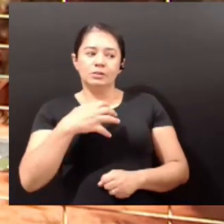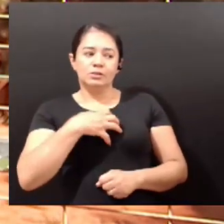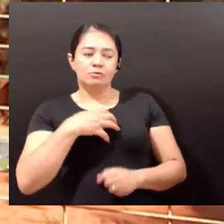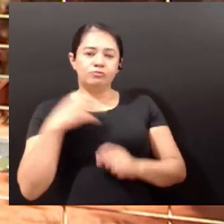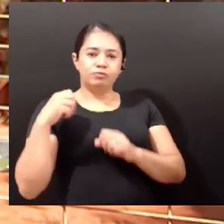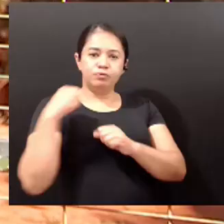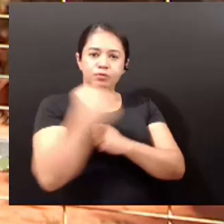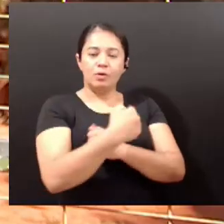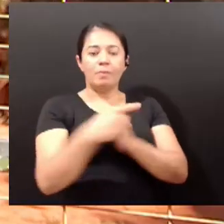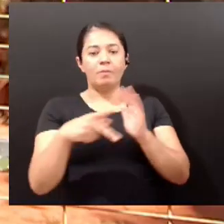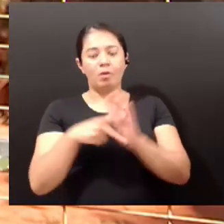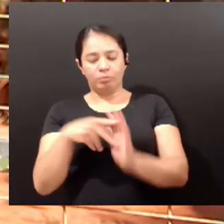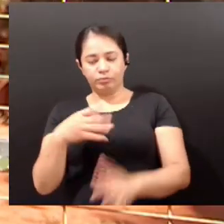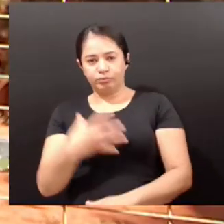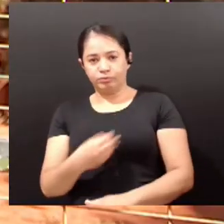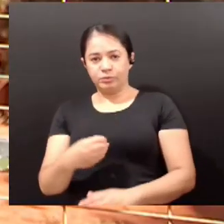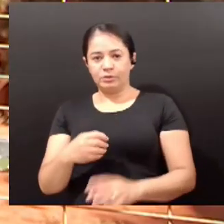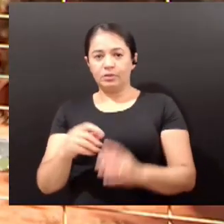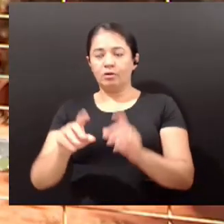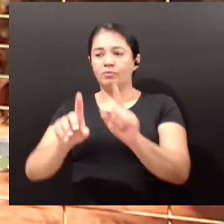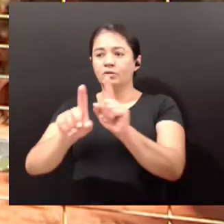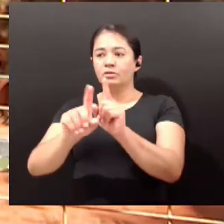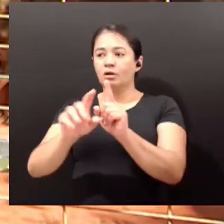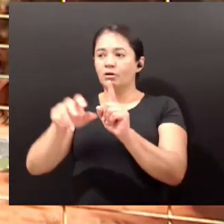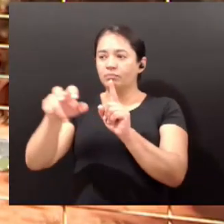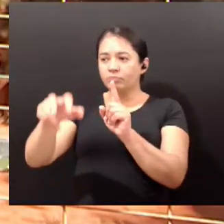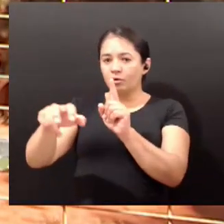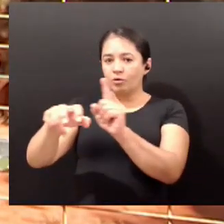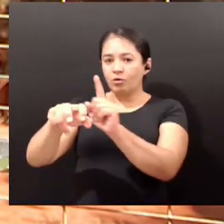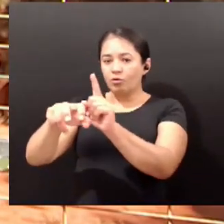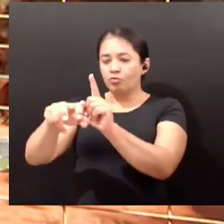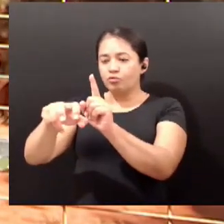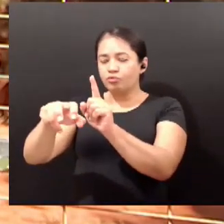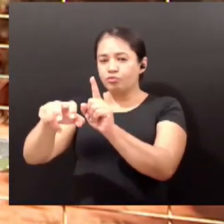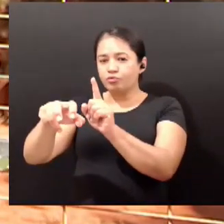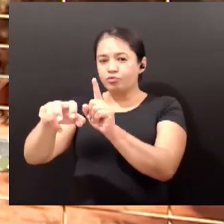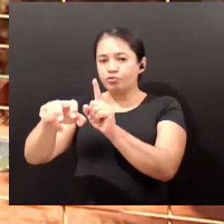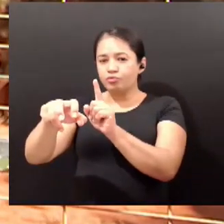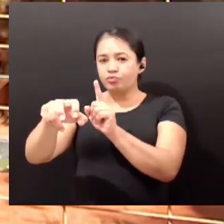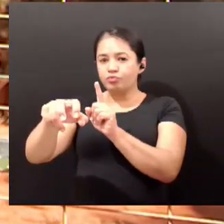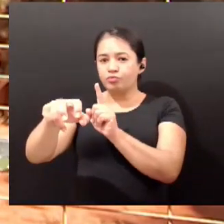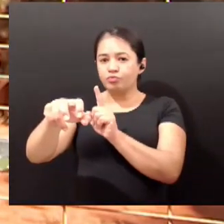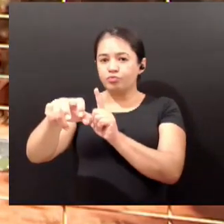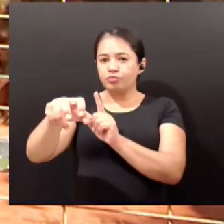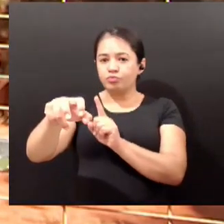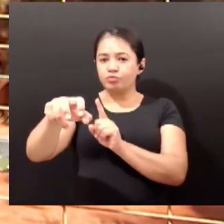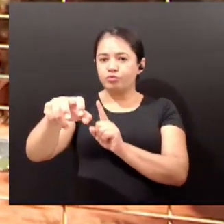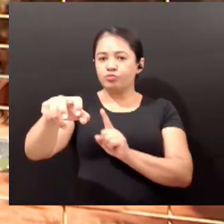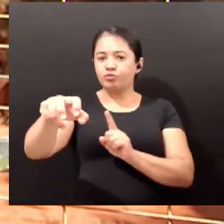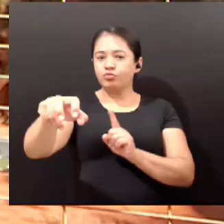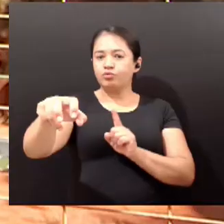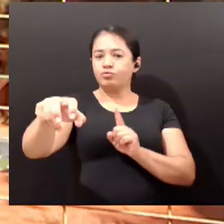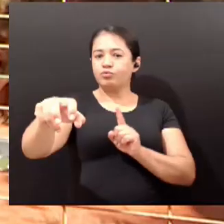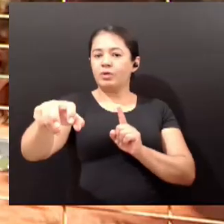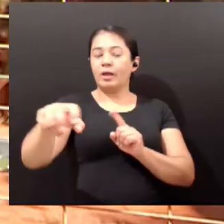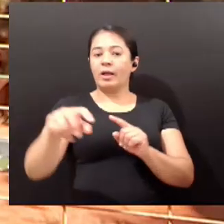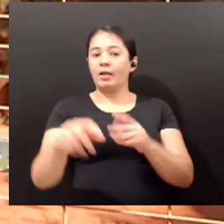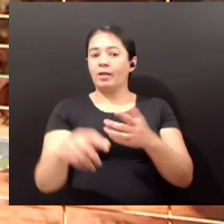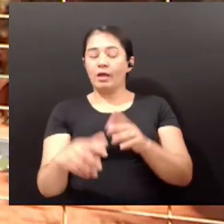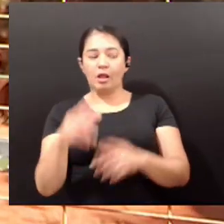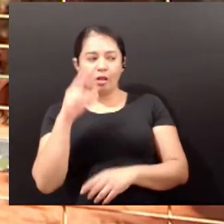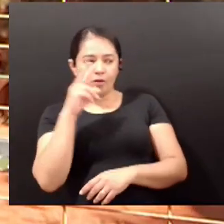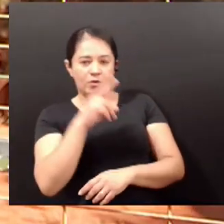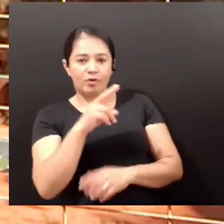saia quietinho, de olho lá, quando toma uma distância, ela distraiu, geralmente ela vai ficar te olhando e vai querer também